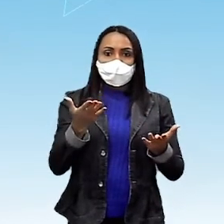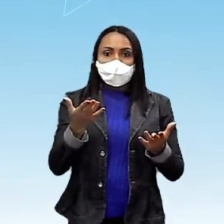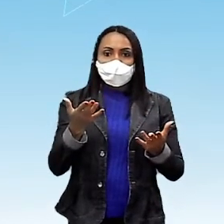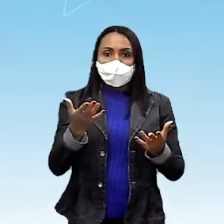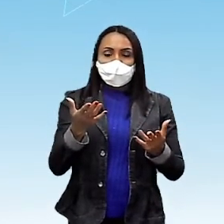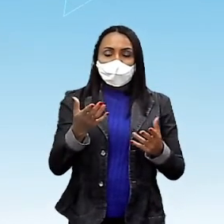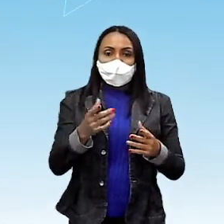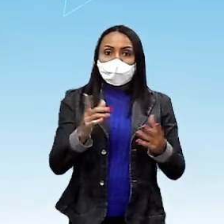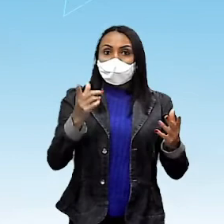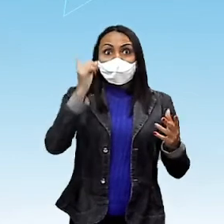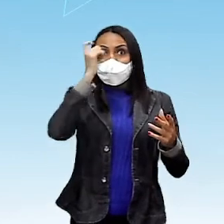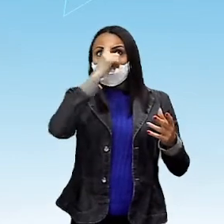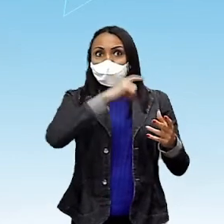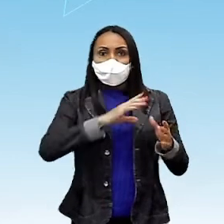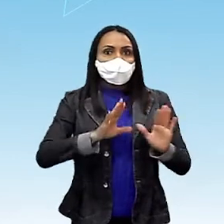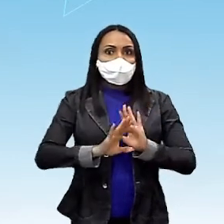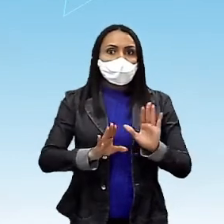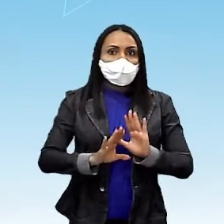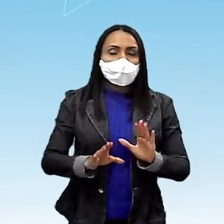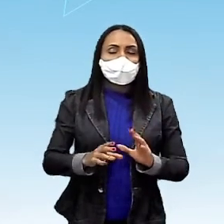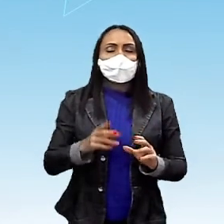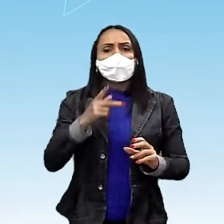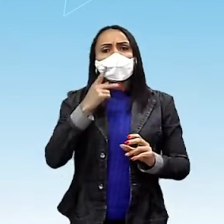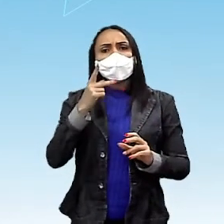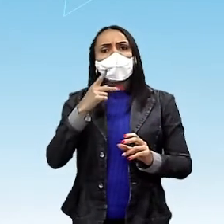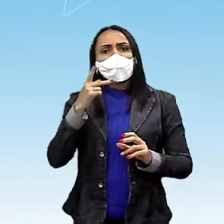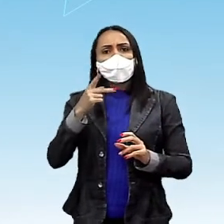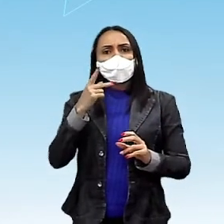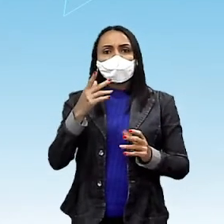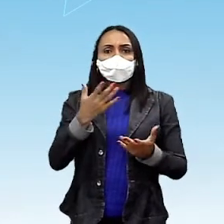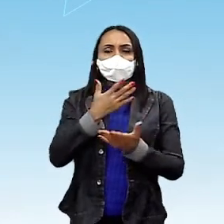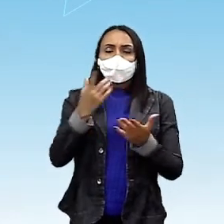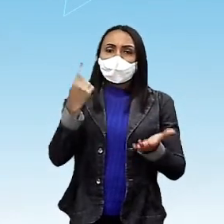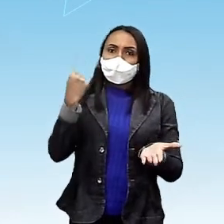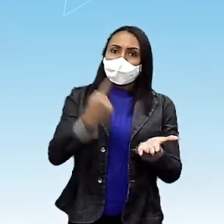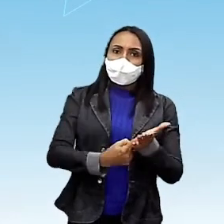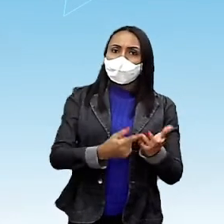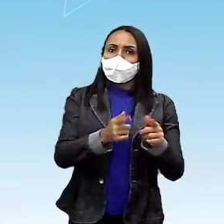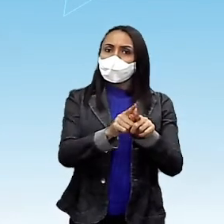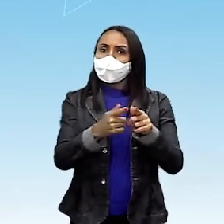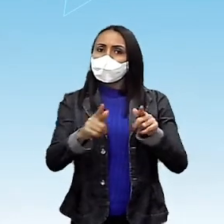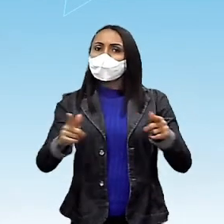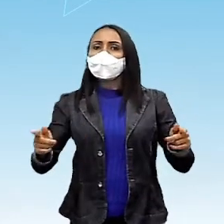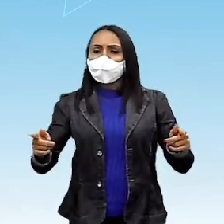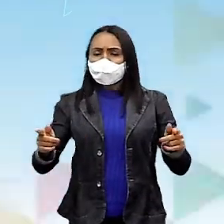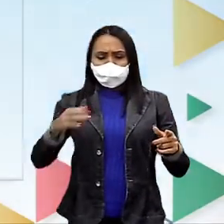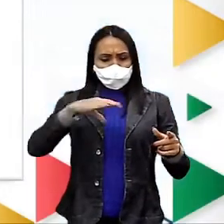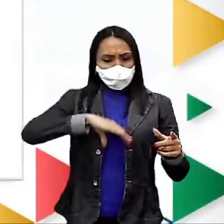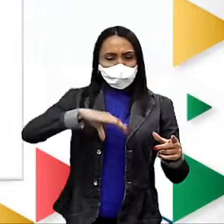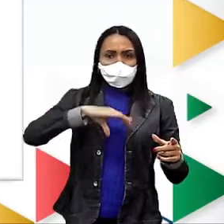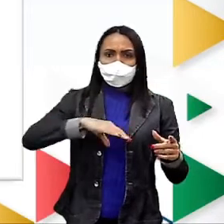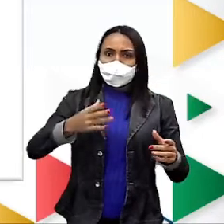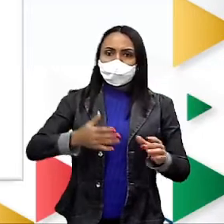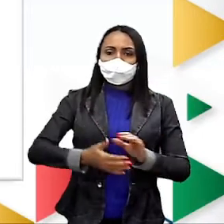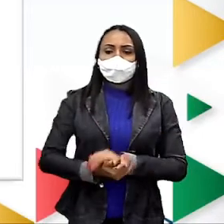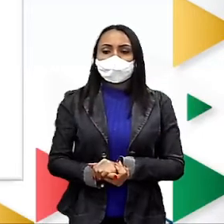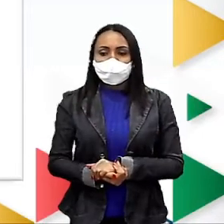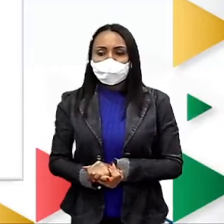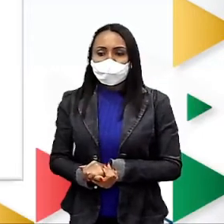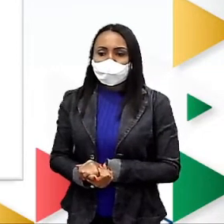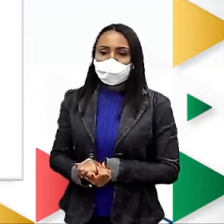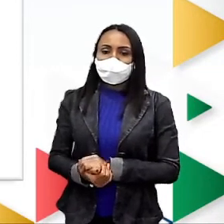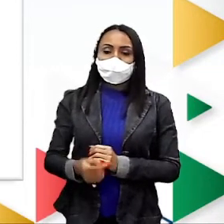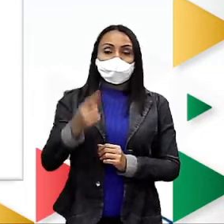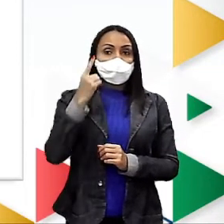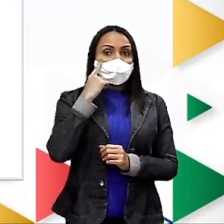muito difícil, não, mas falar mais de acordo com a gramática normativa. Outra questão importante,